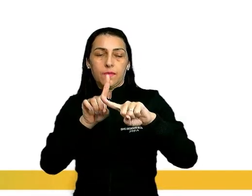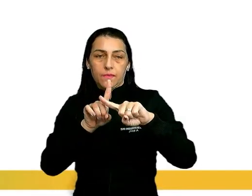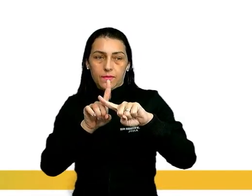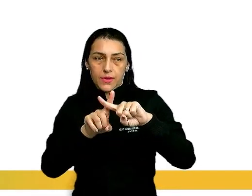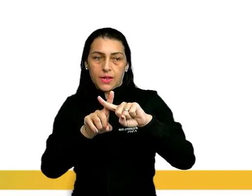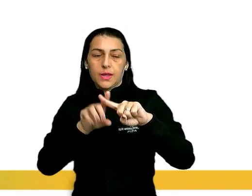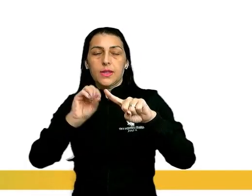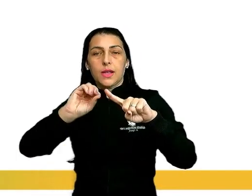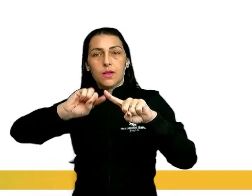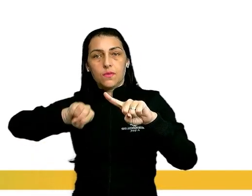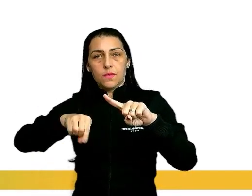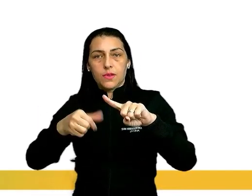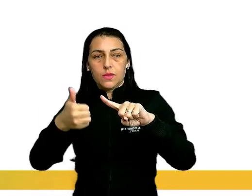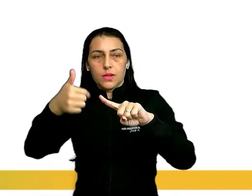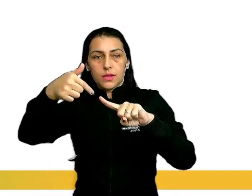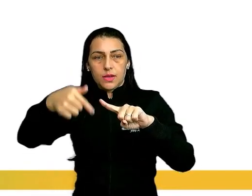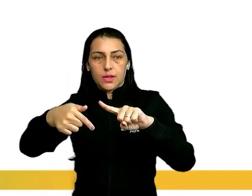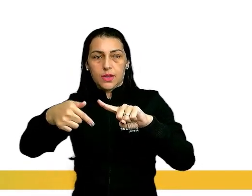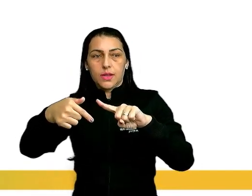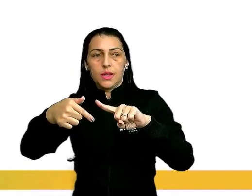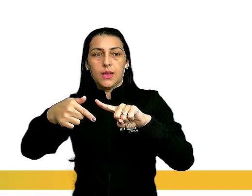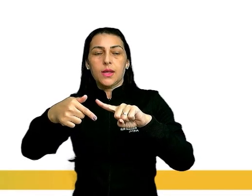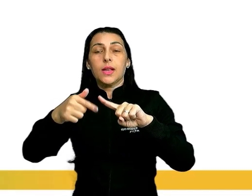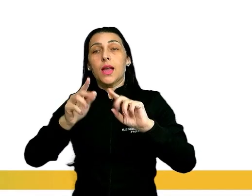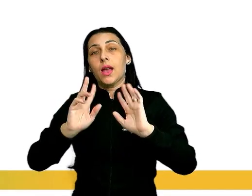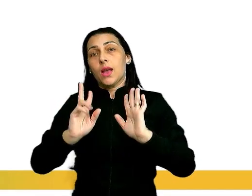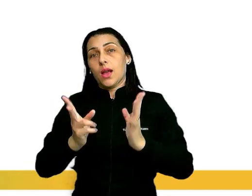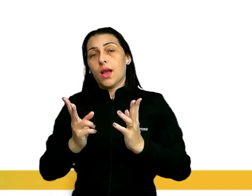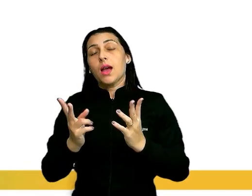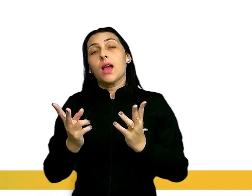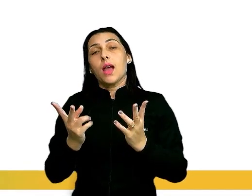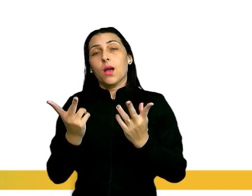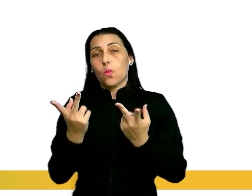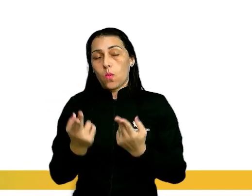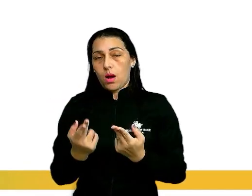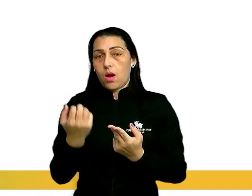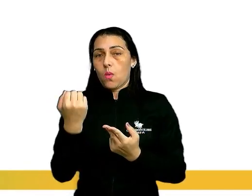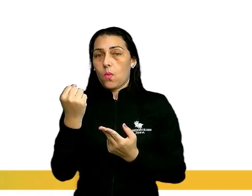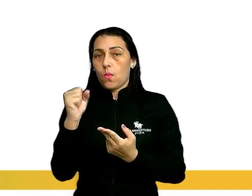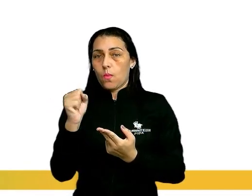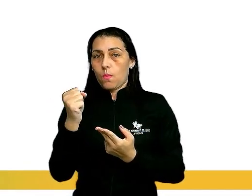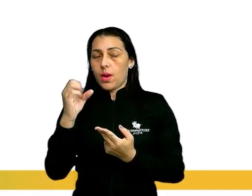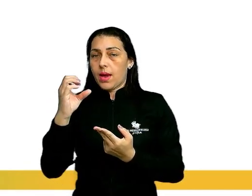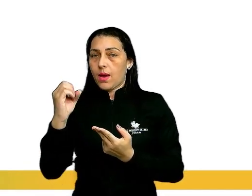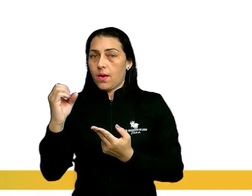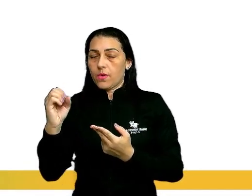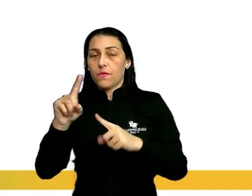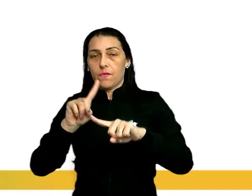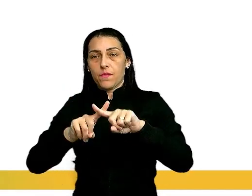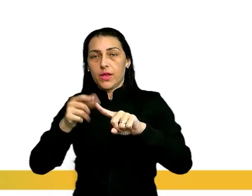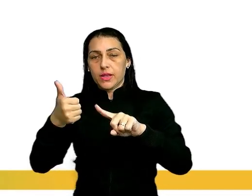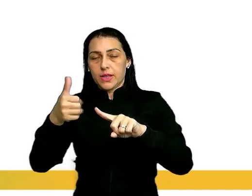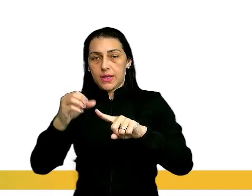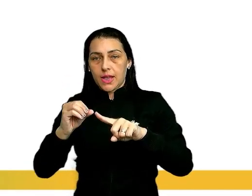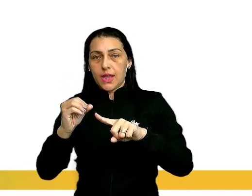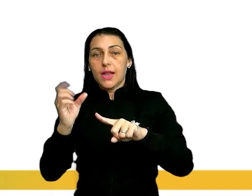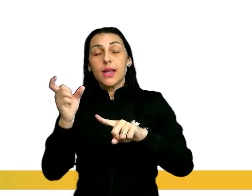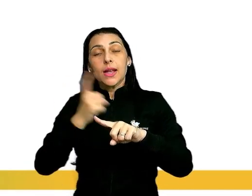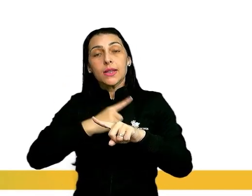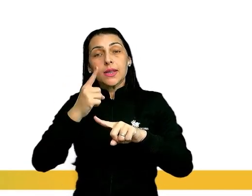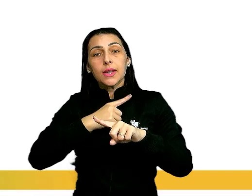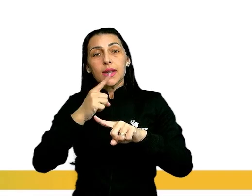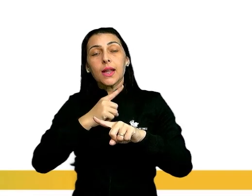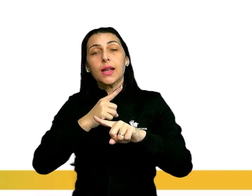é 0,17 e o peso da atleta né já que é de 80 kg a sua massa vezes 10 que é aceleração da